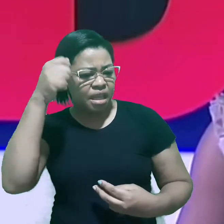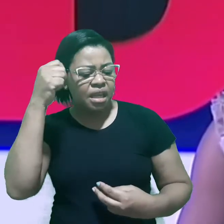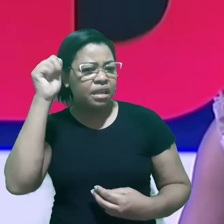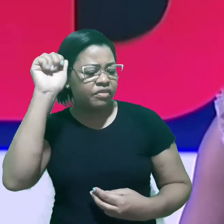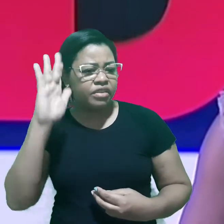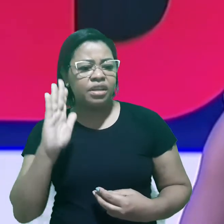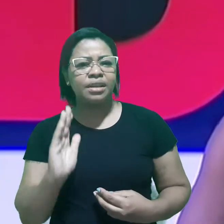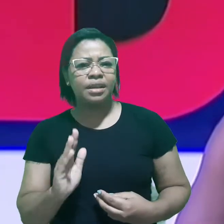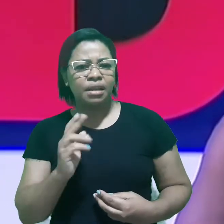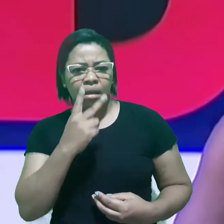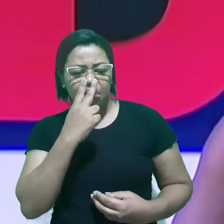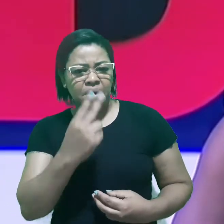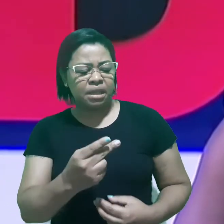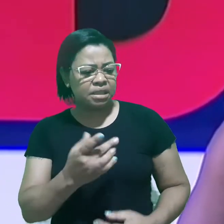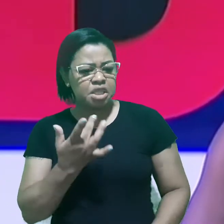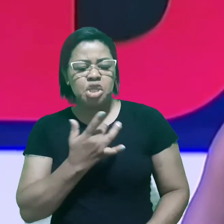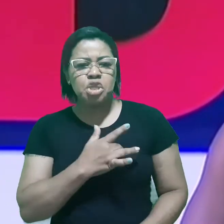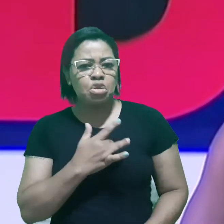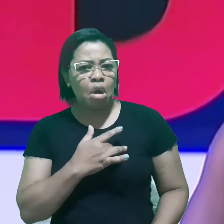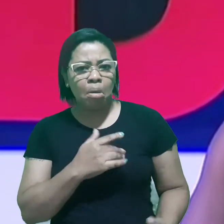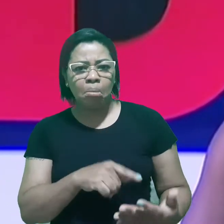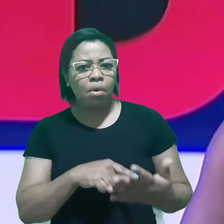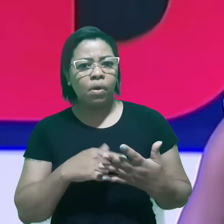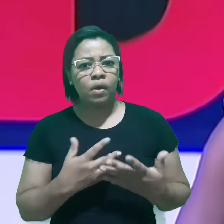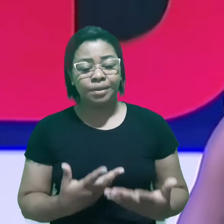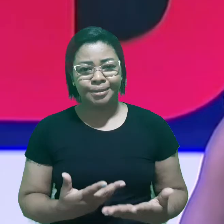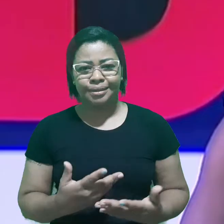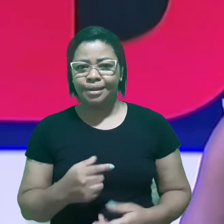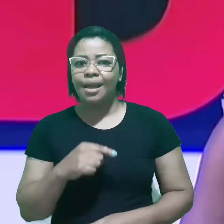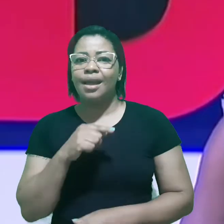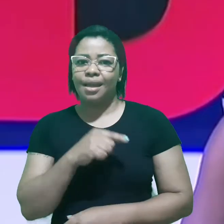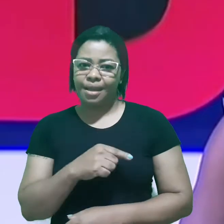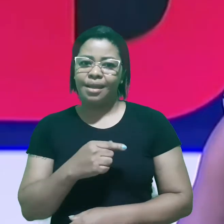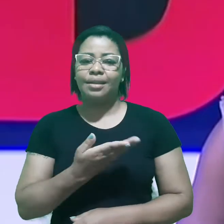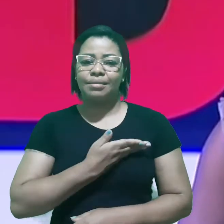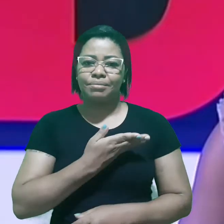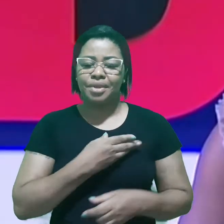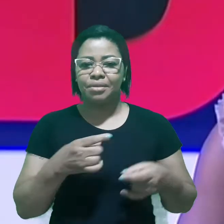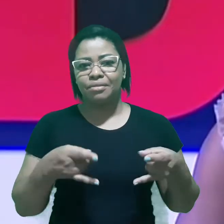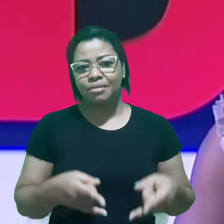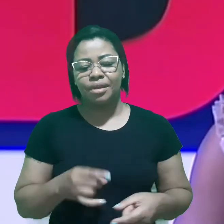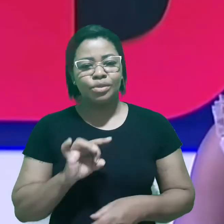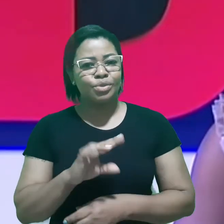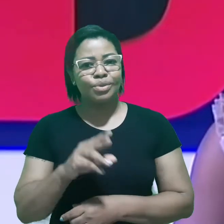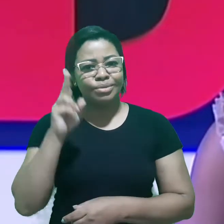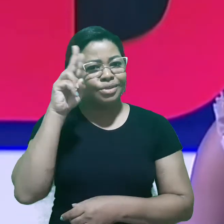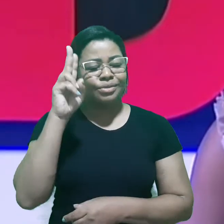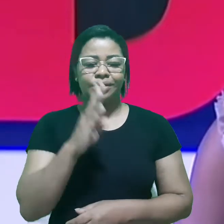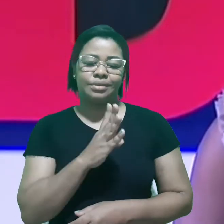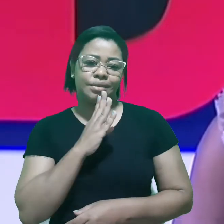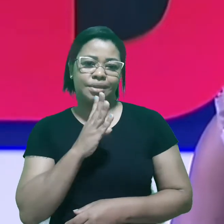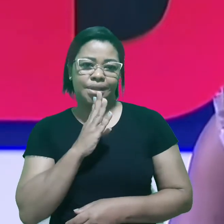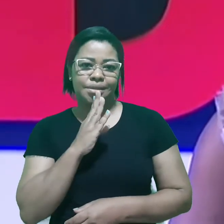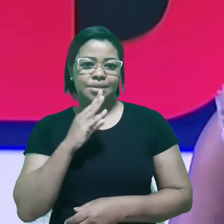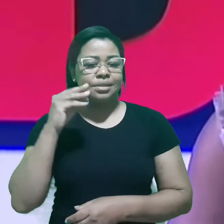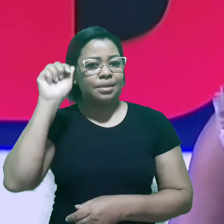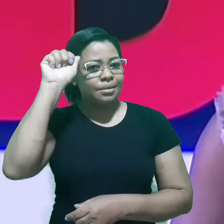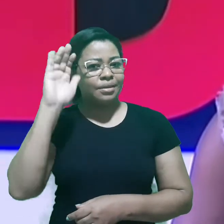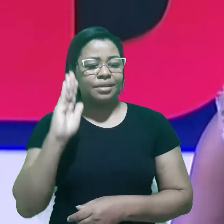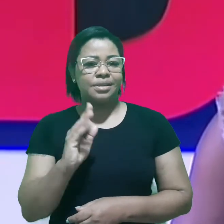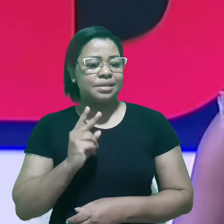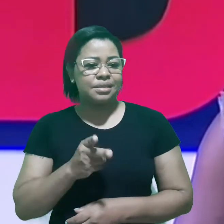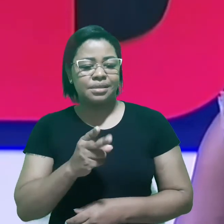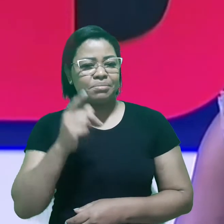piedade. Minha colega de quarto tinha uma única história sobre a África, uma única história de catástrofe. Nessa